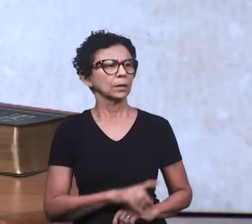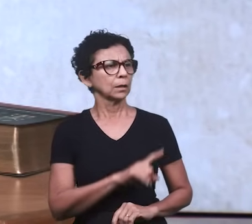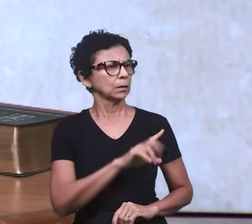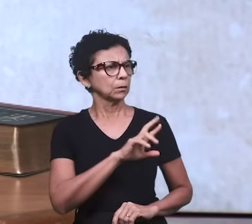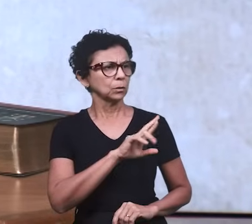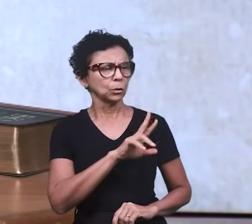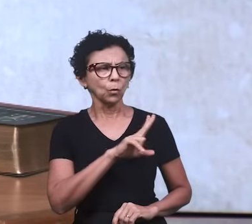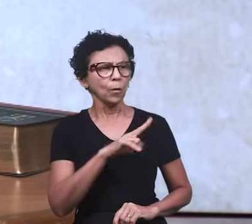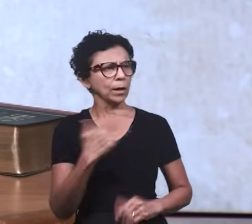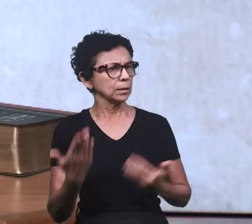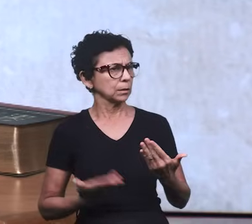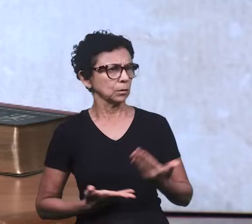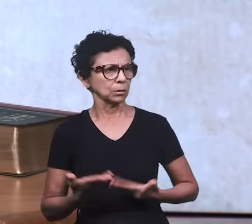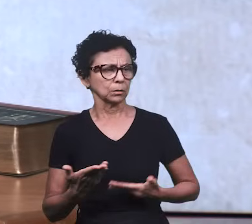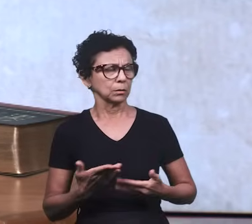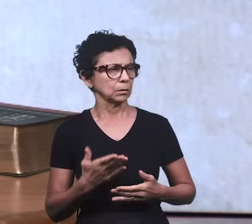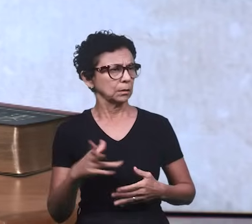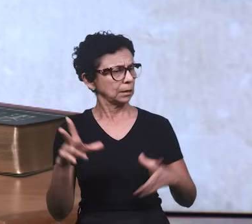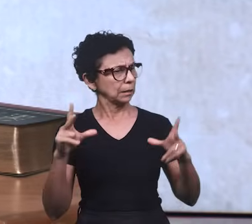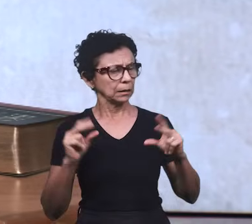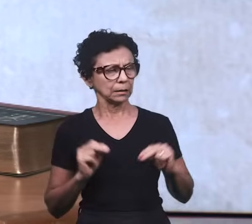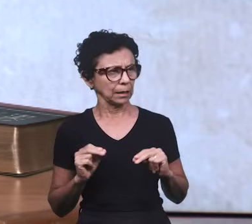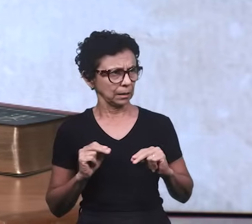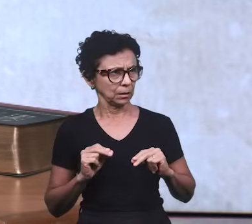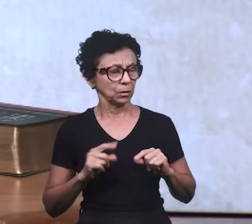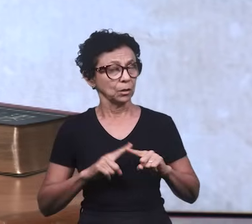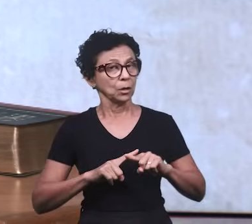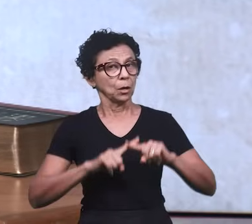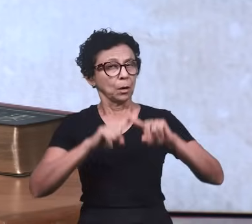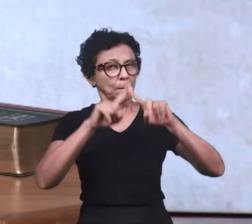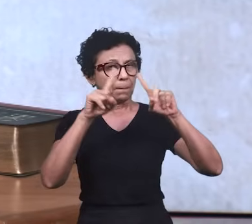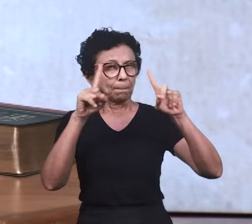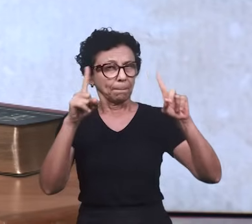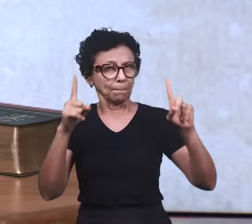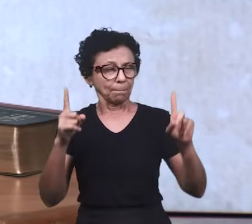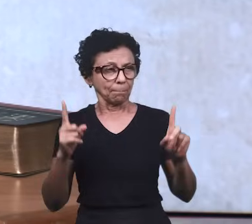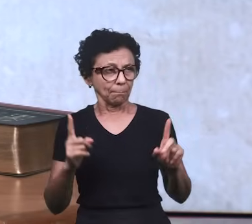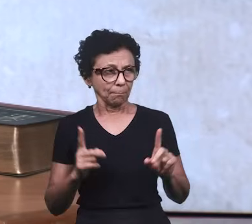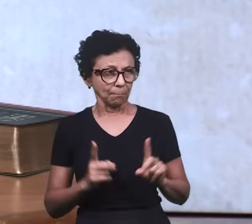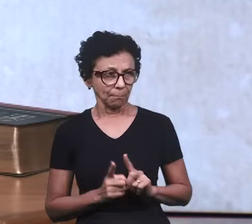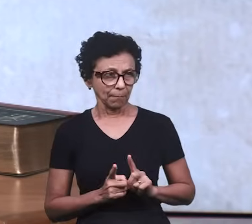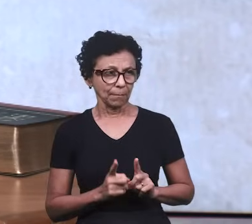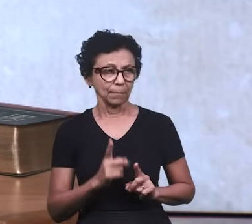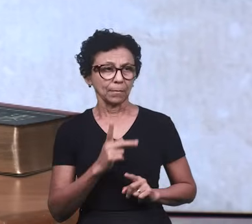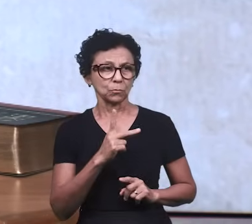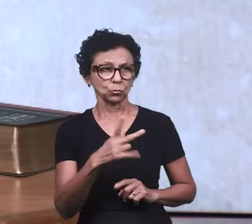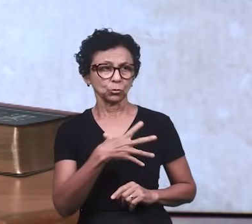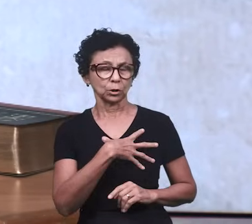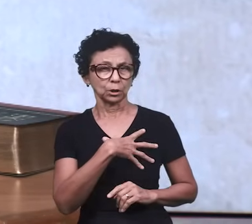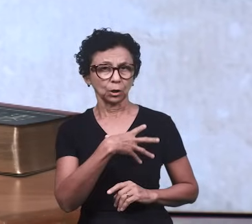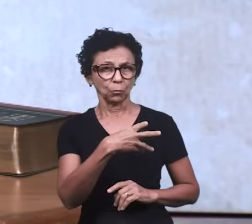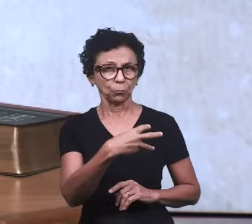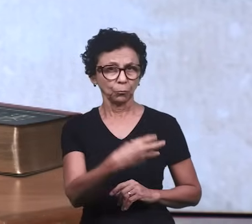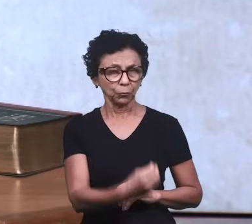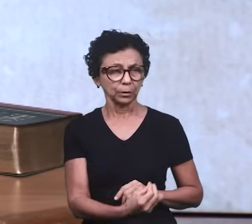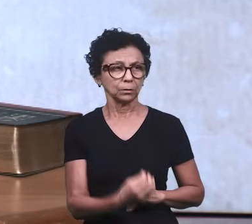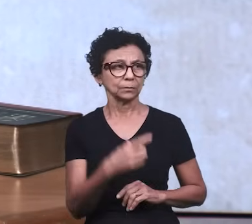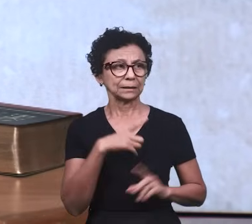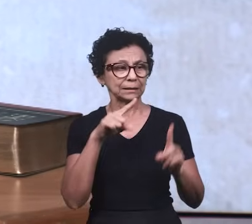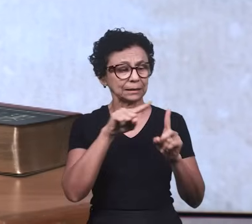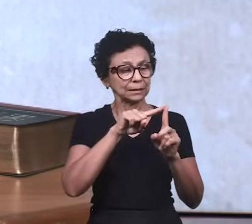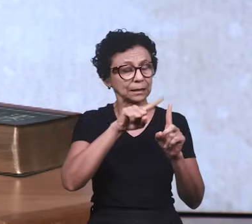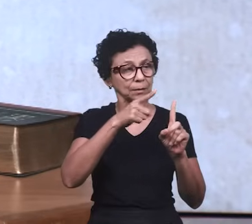herdeiro mas aquele que de tuas entranhas saí esse será o teu